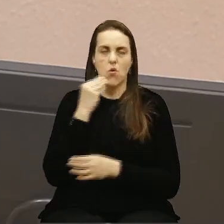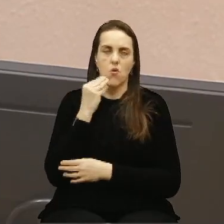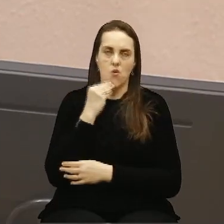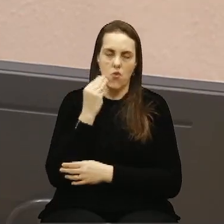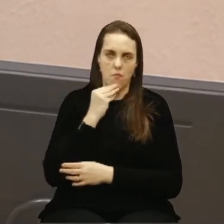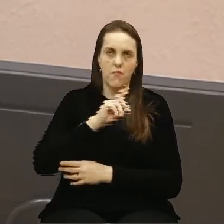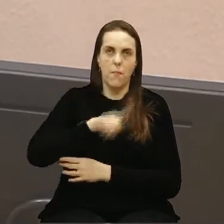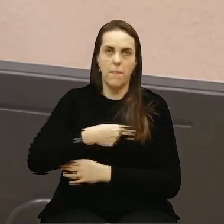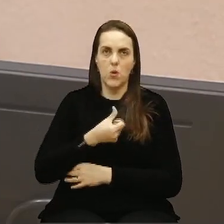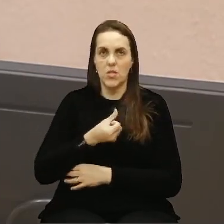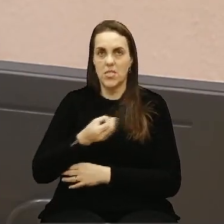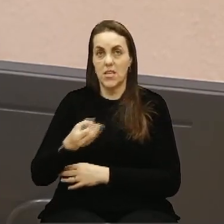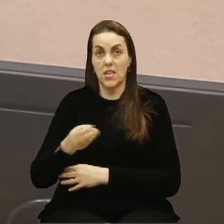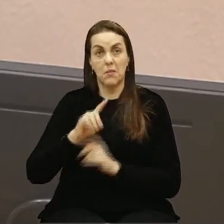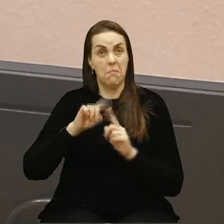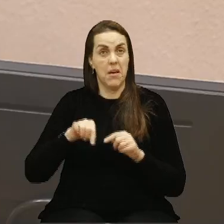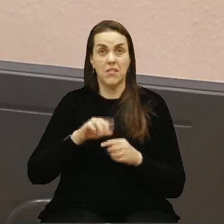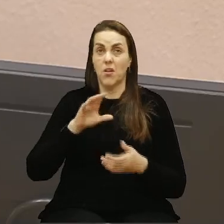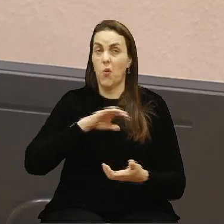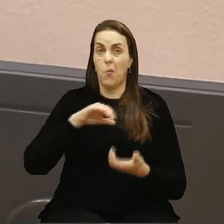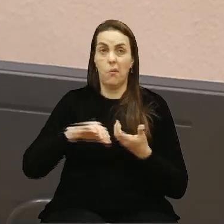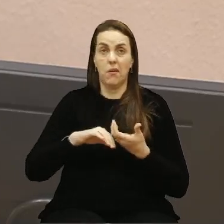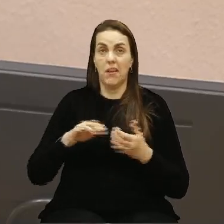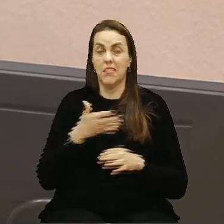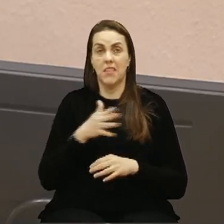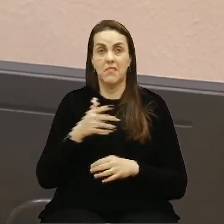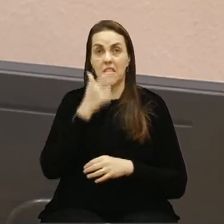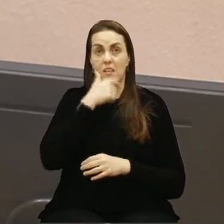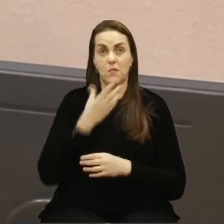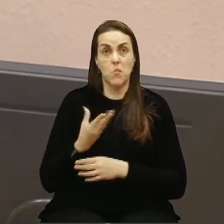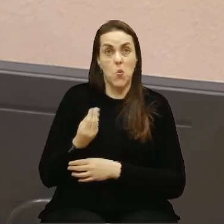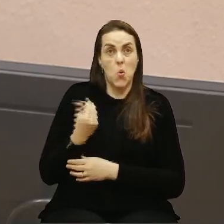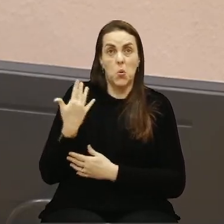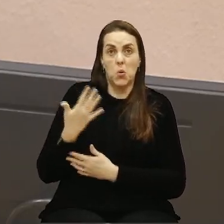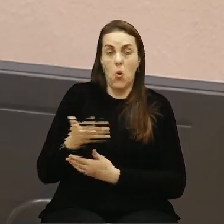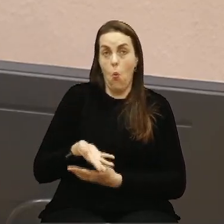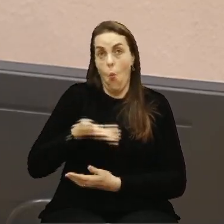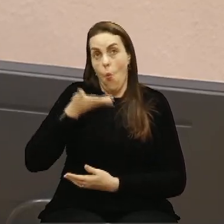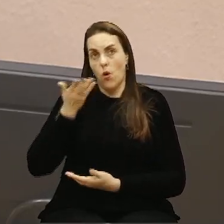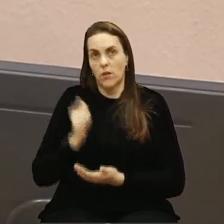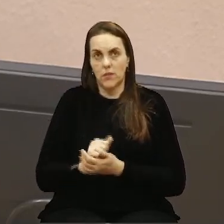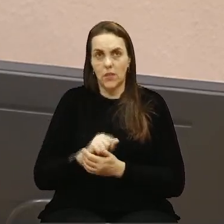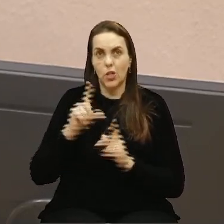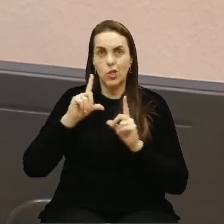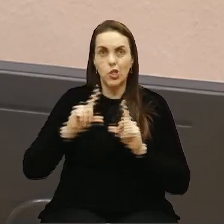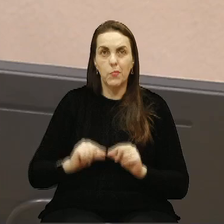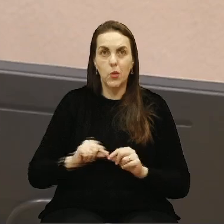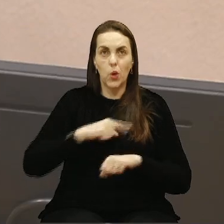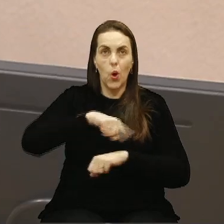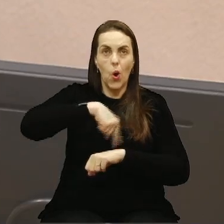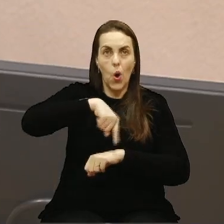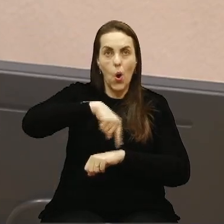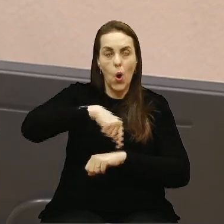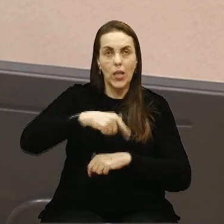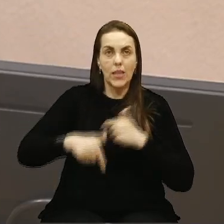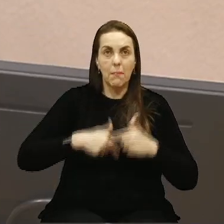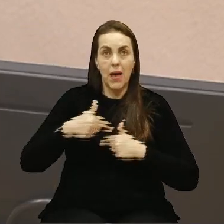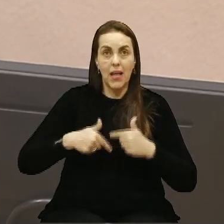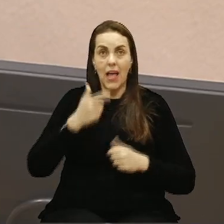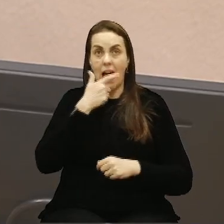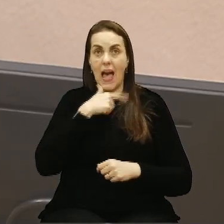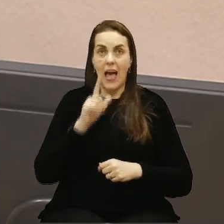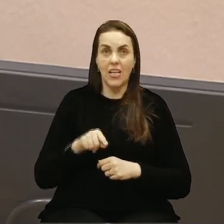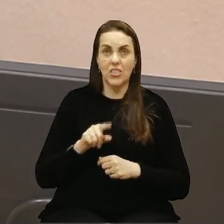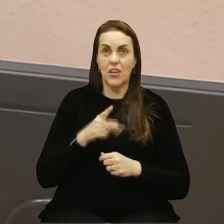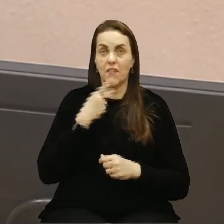de 1.600, mas o Congresso, às vezes, acha muito. E quando a gente fala em reduzir a jornada de trabalho, o pessoal acha que nós estamos falando